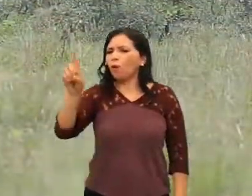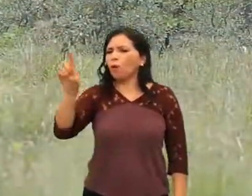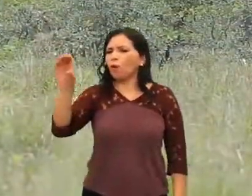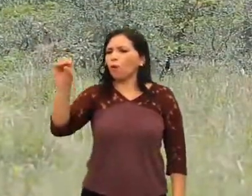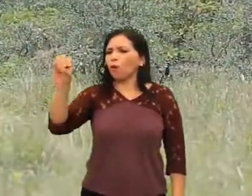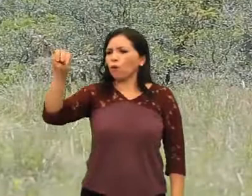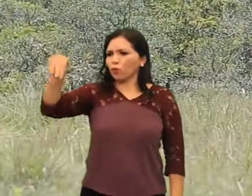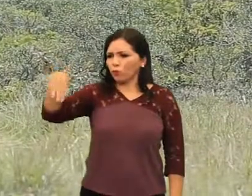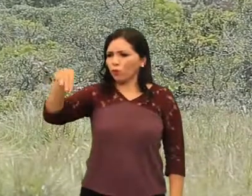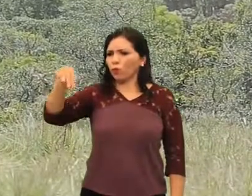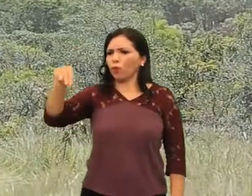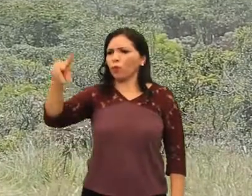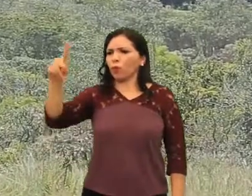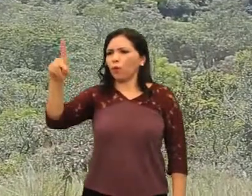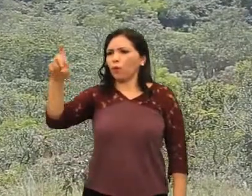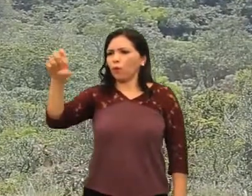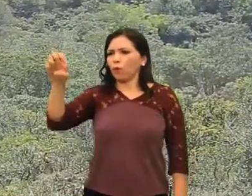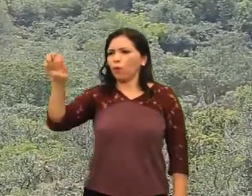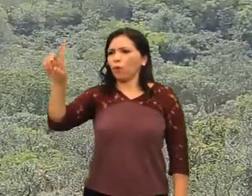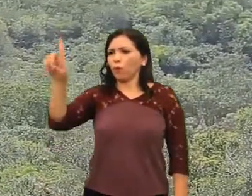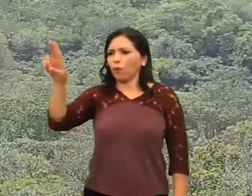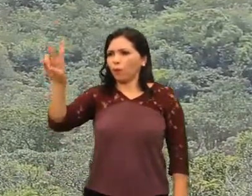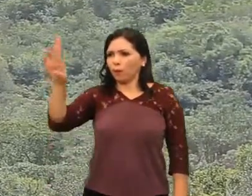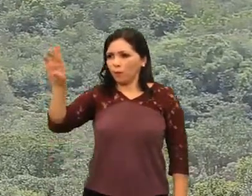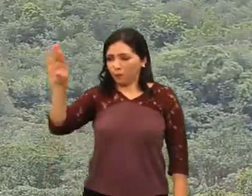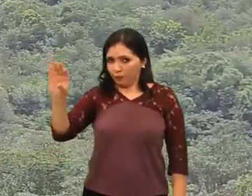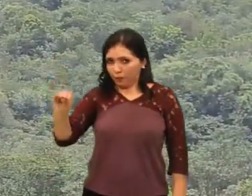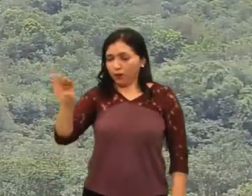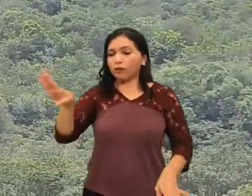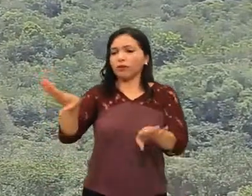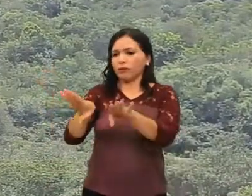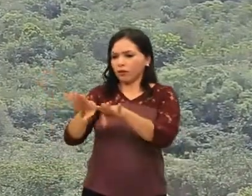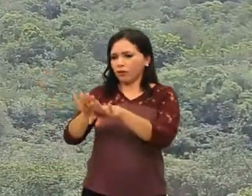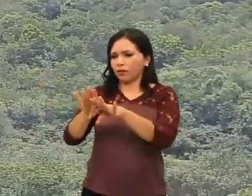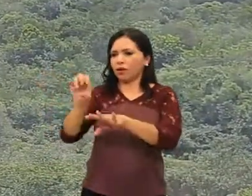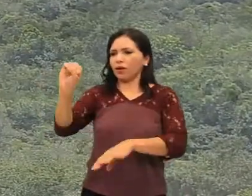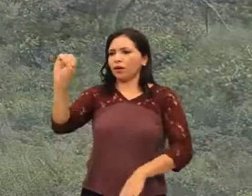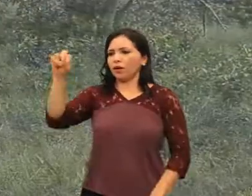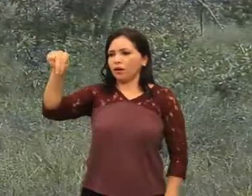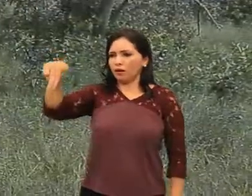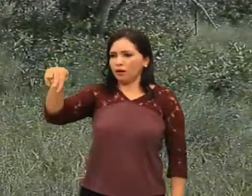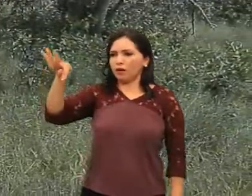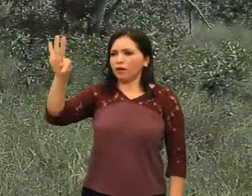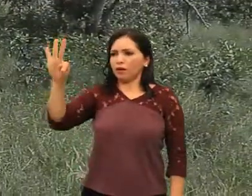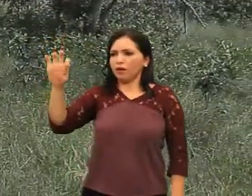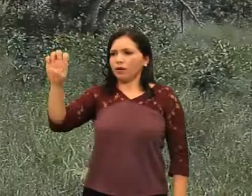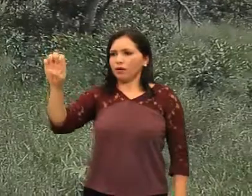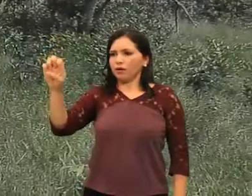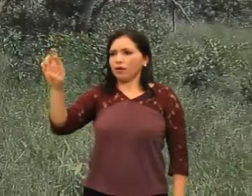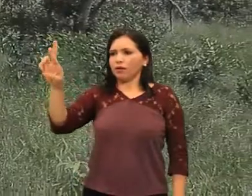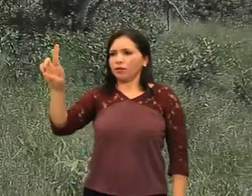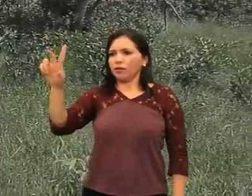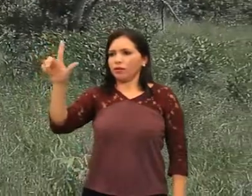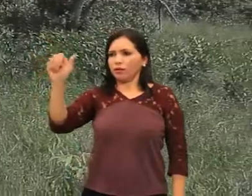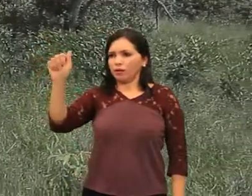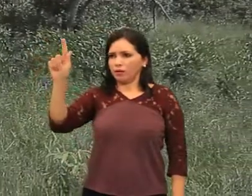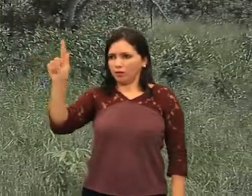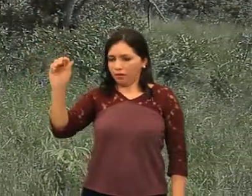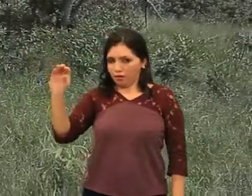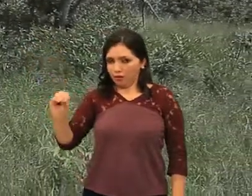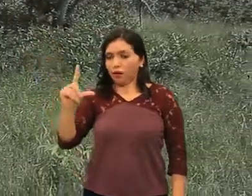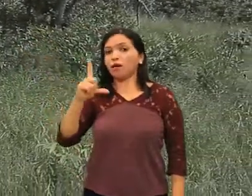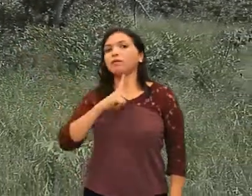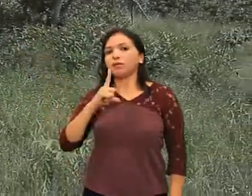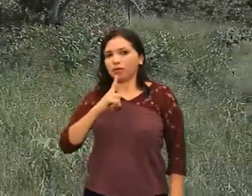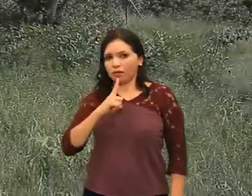e Interlagos. Que é a zona sul de São José dos Campos, Zona né? sul de São José. Uhum. E existe um estudo, né, da Prefeitura Municipal